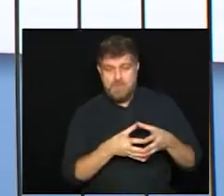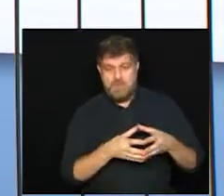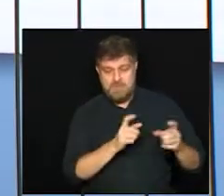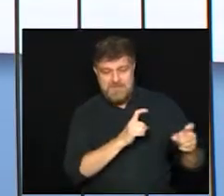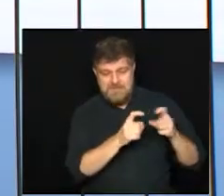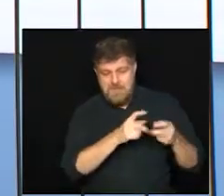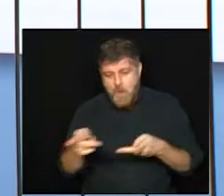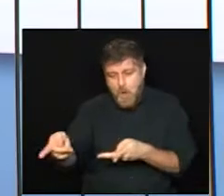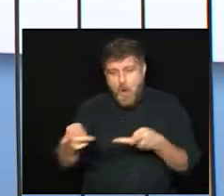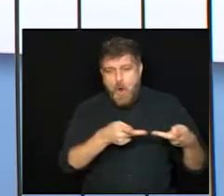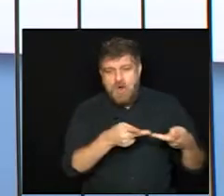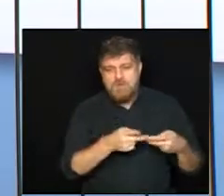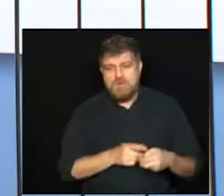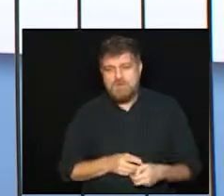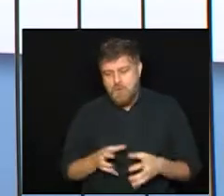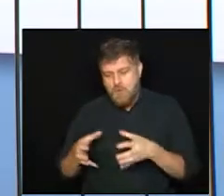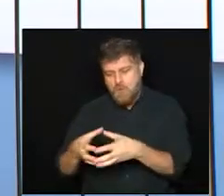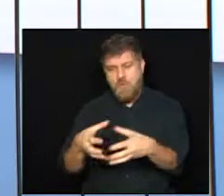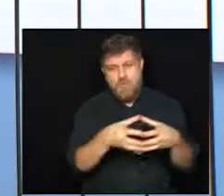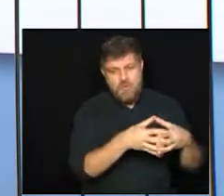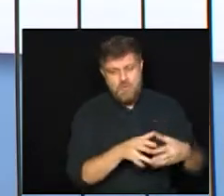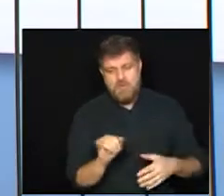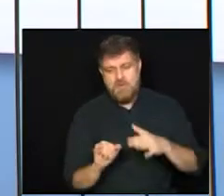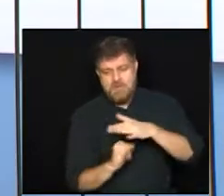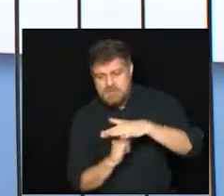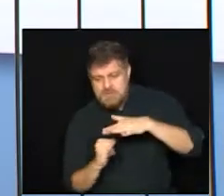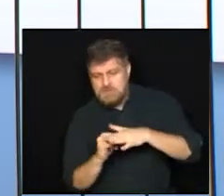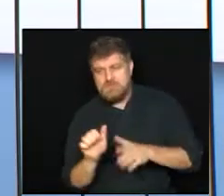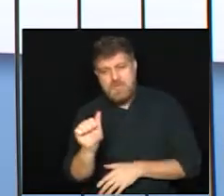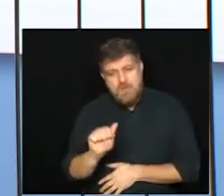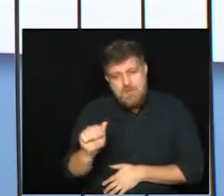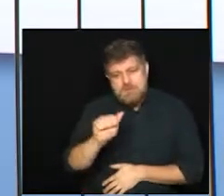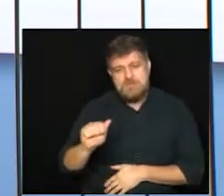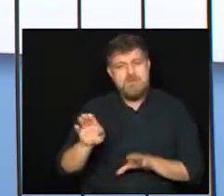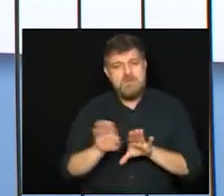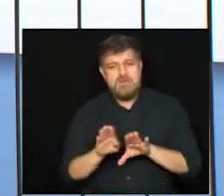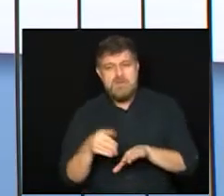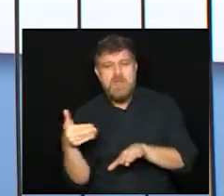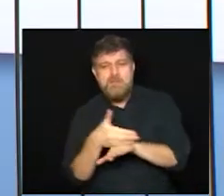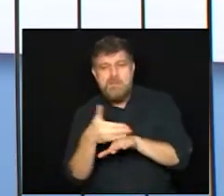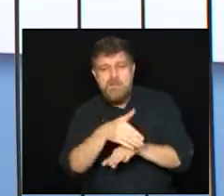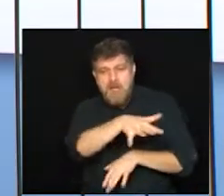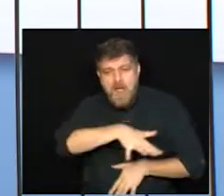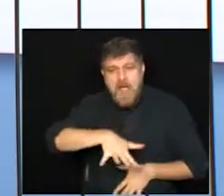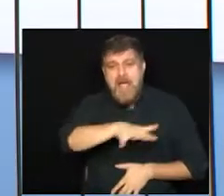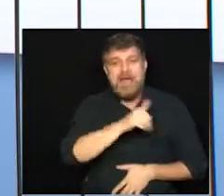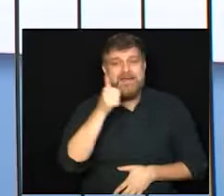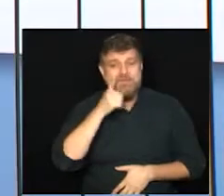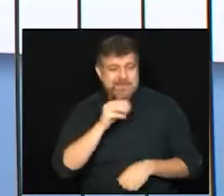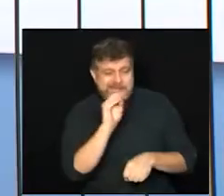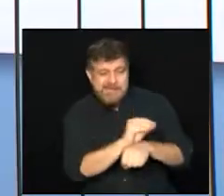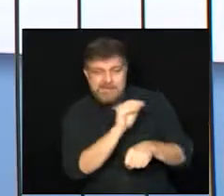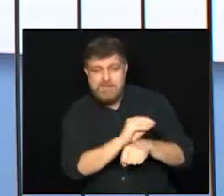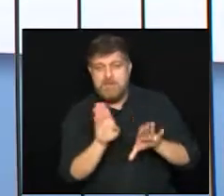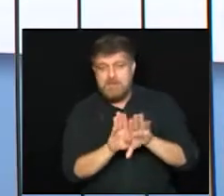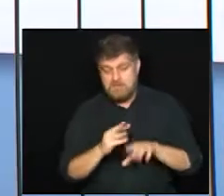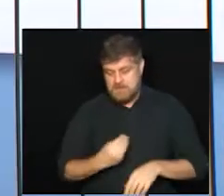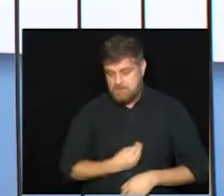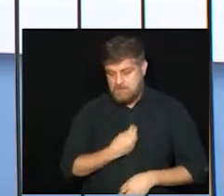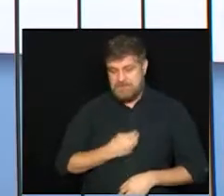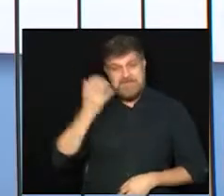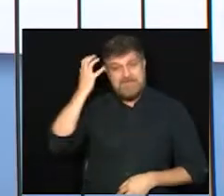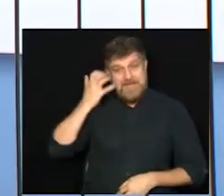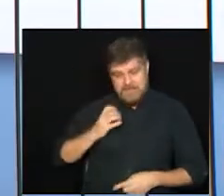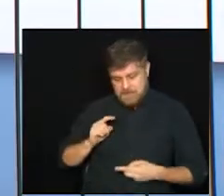convidou várias organizações, entidades, movimentos e órgãos que trabalham com mulheres, além das vereadoras